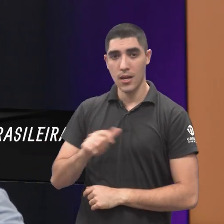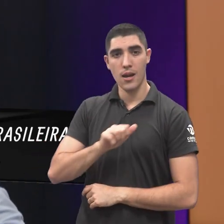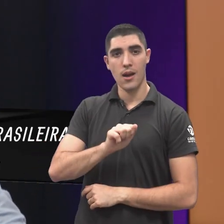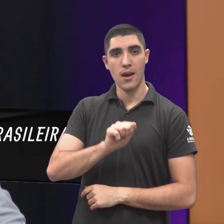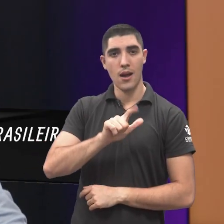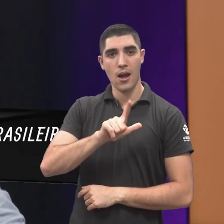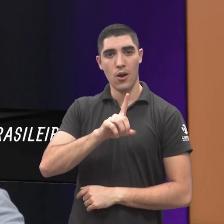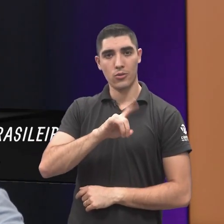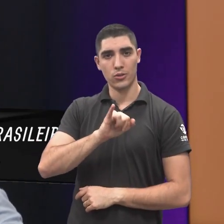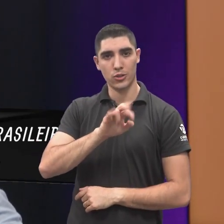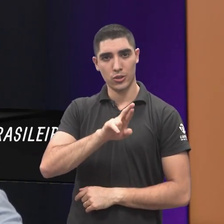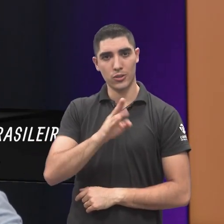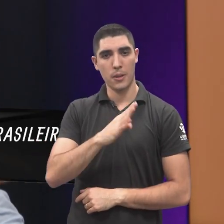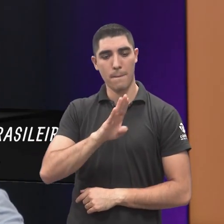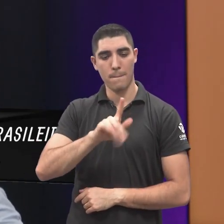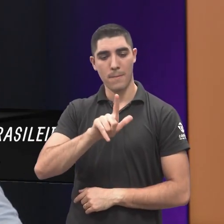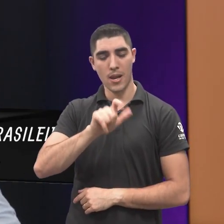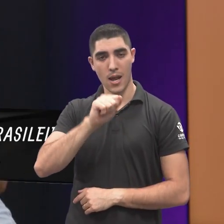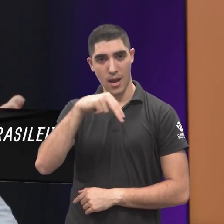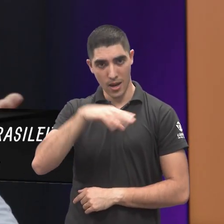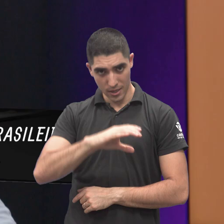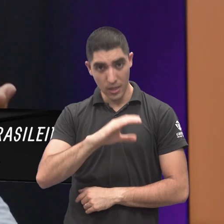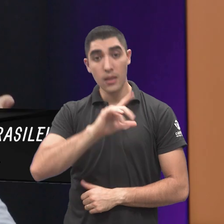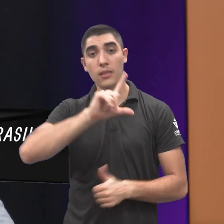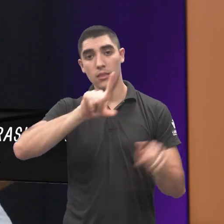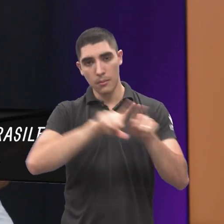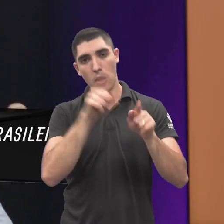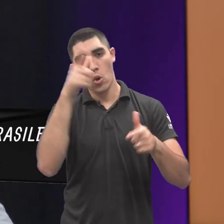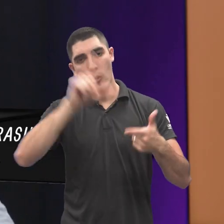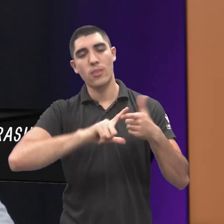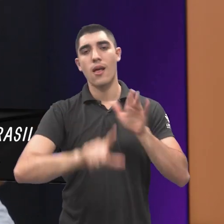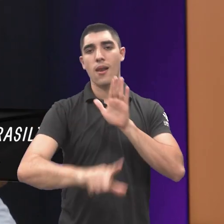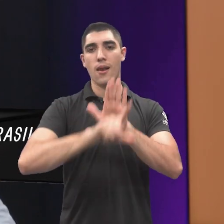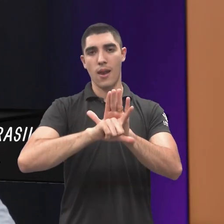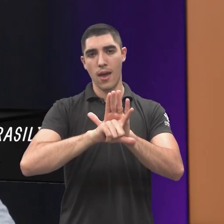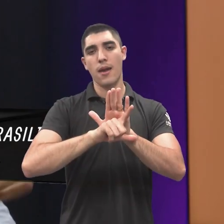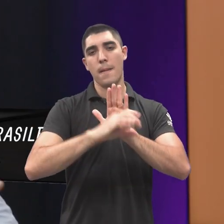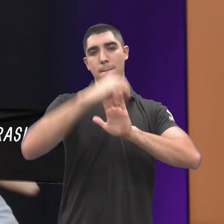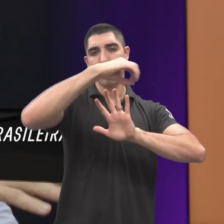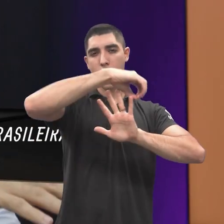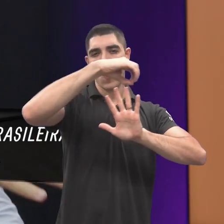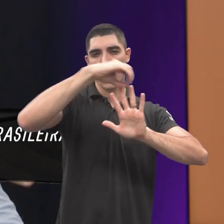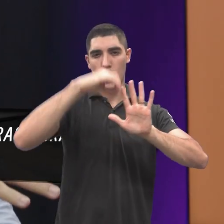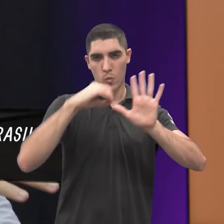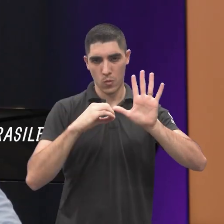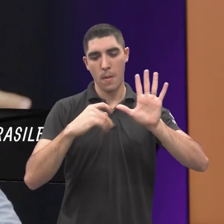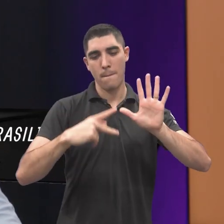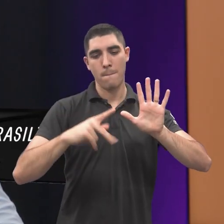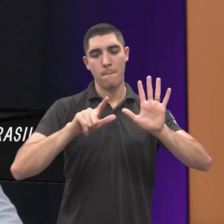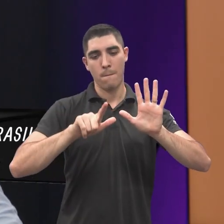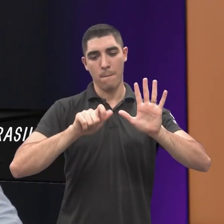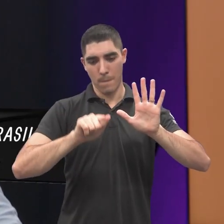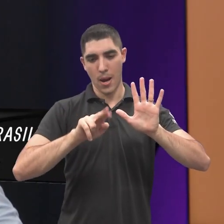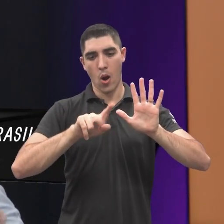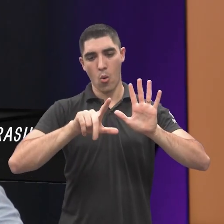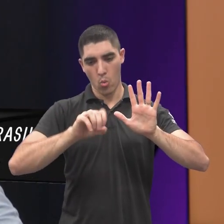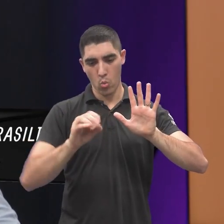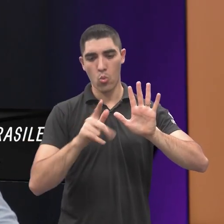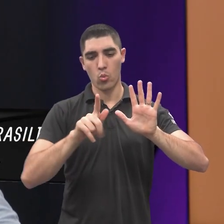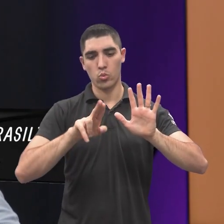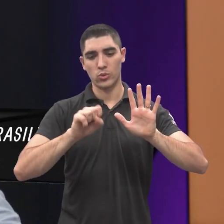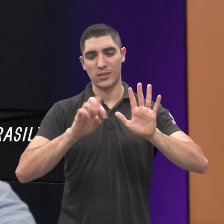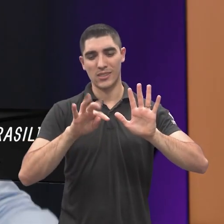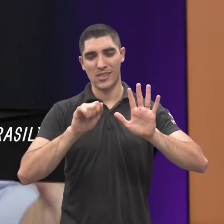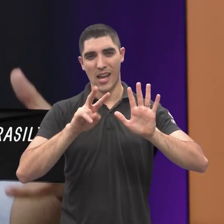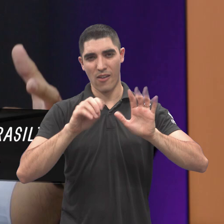Gustavo, quero citar as duas juntas, por quê? O que eu quero trazer de importante para essas leis? É que elas não são apenas leis